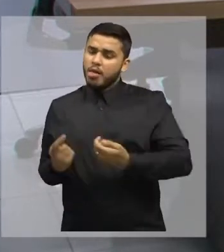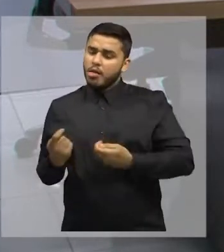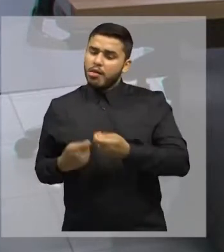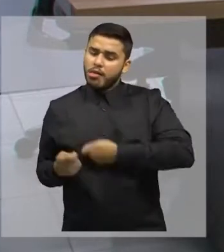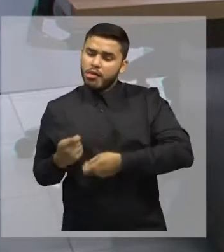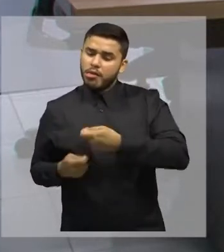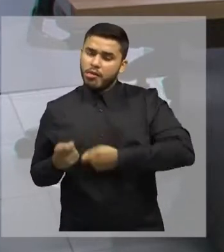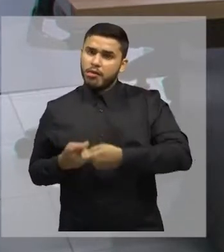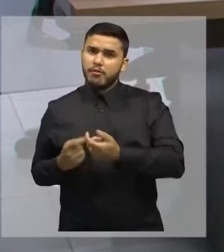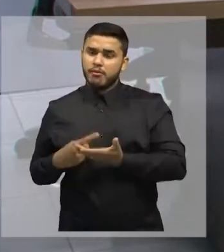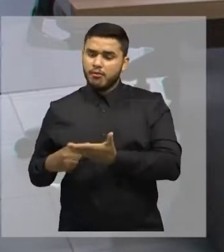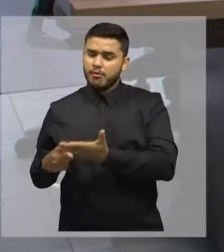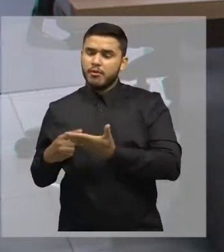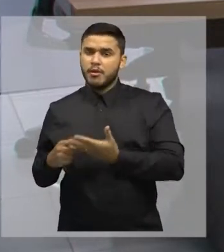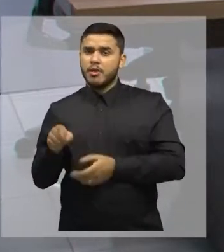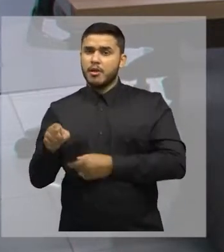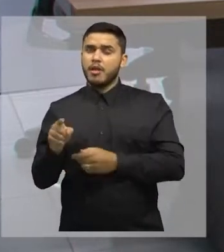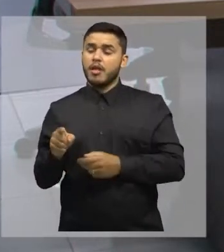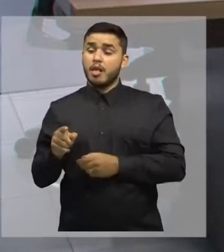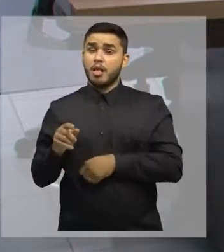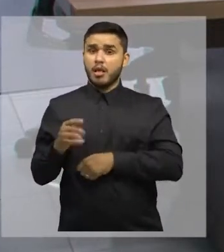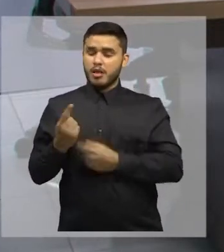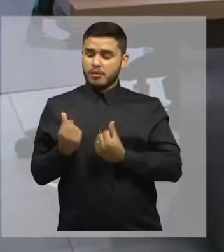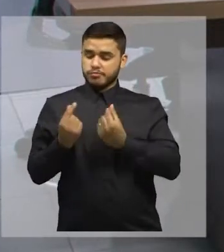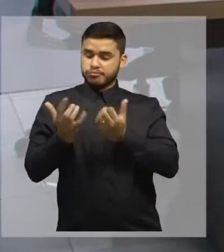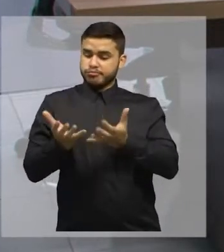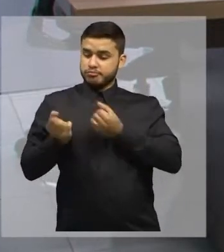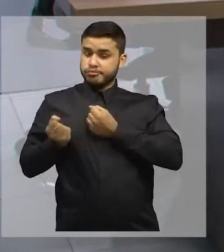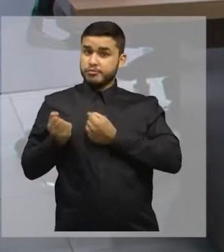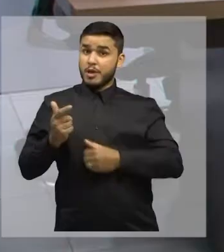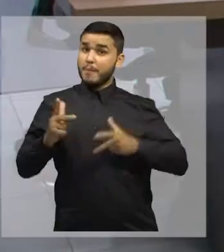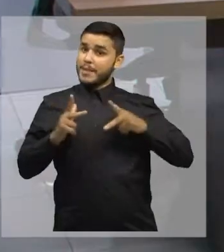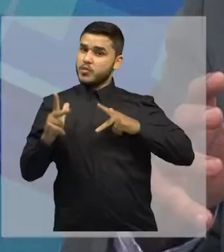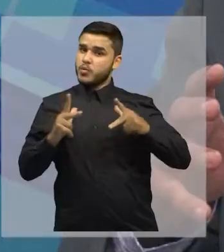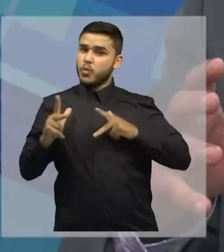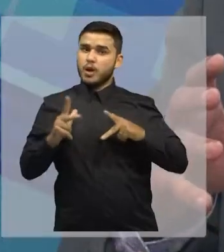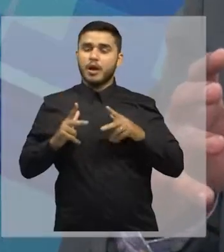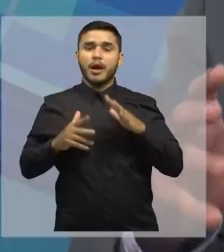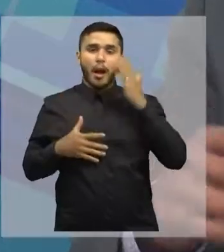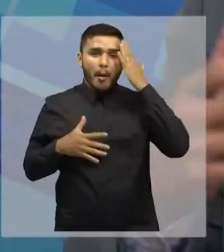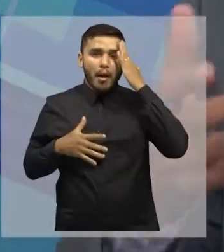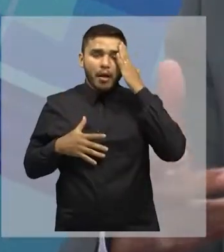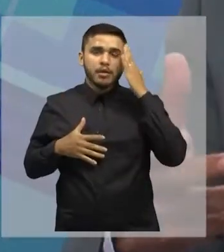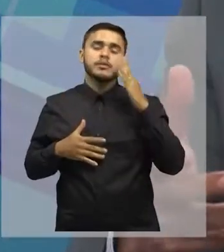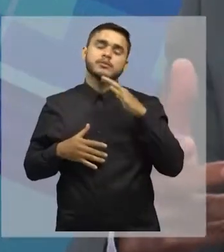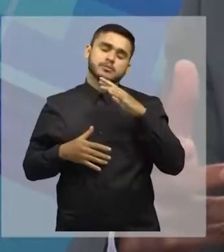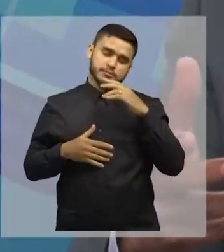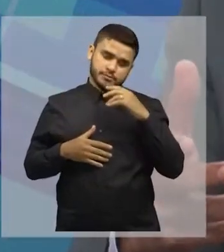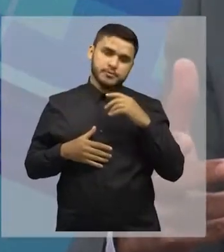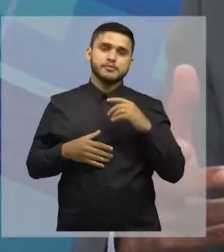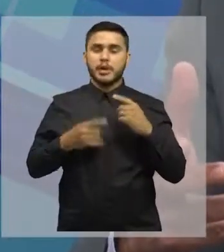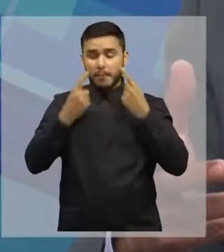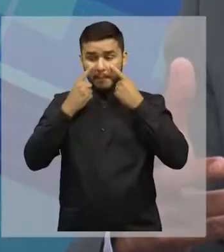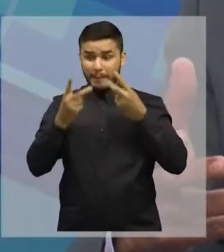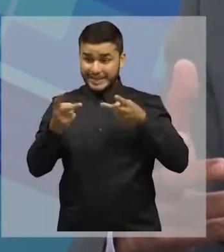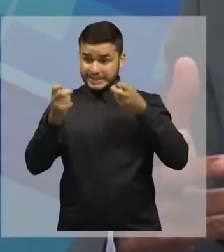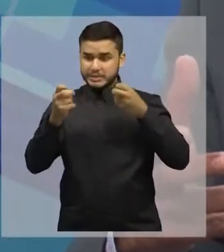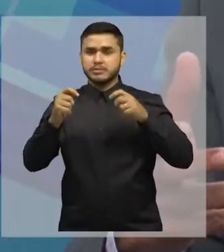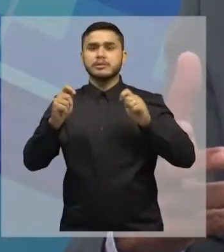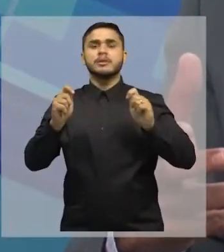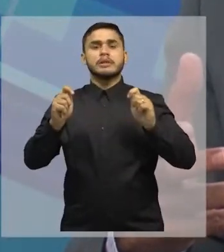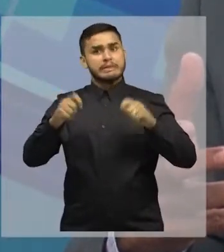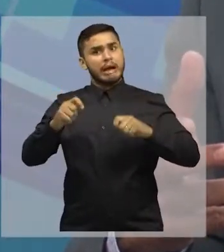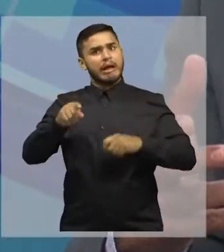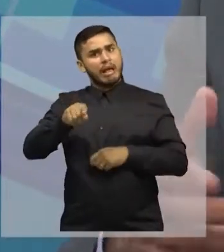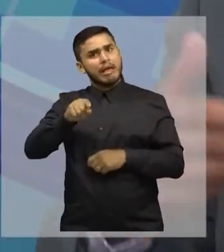questões privadas e particulares, se a gente abstrai isso e pensa na negociação, quer dizer, isso é algo que